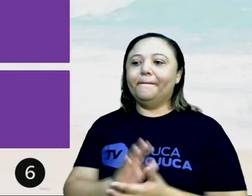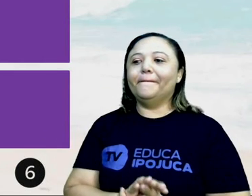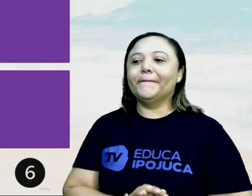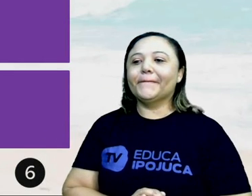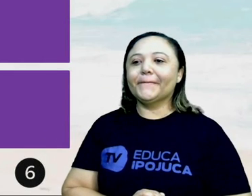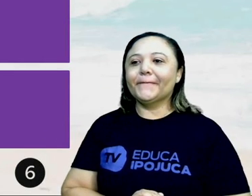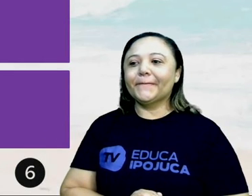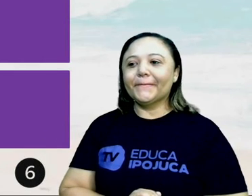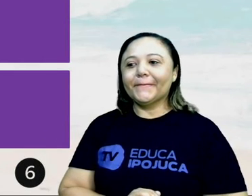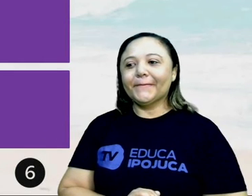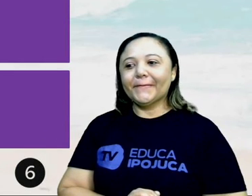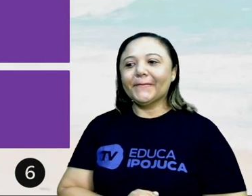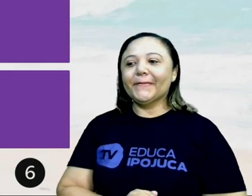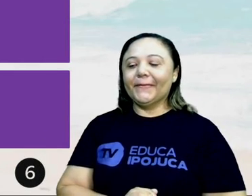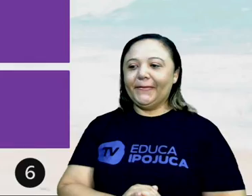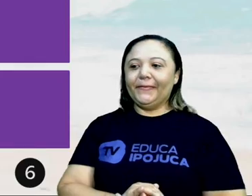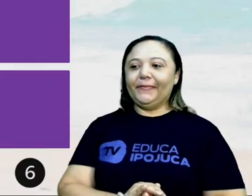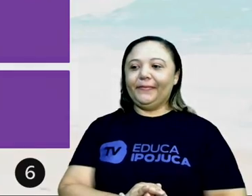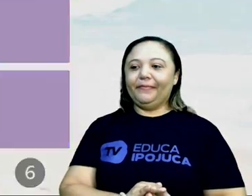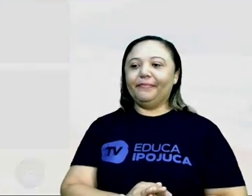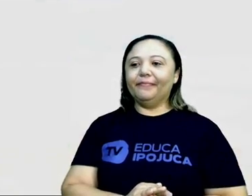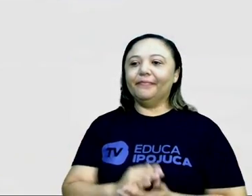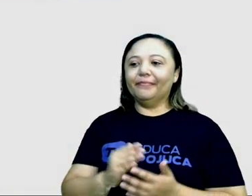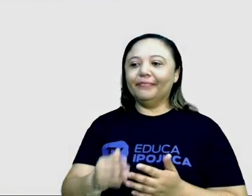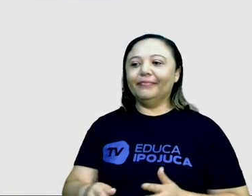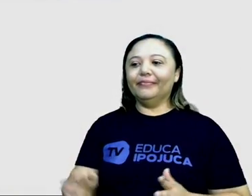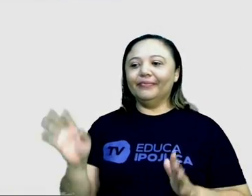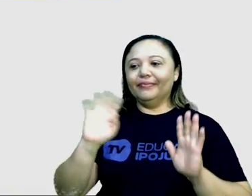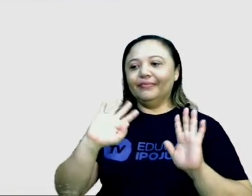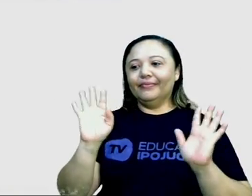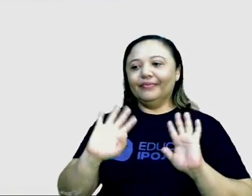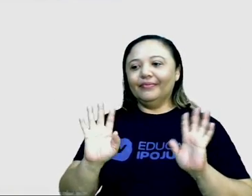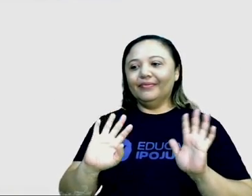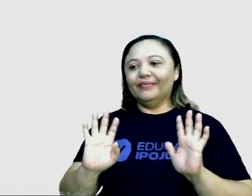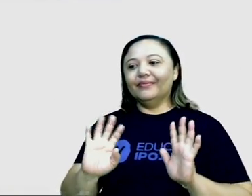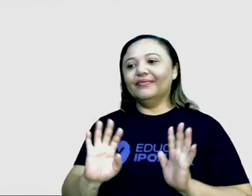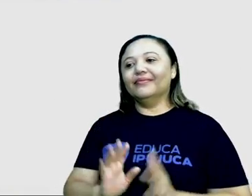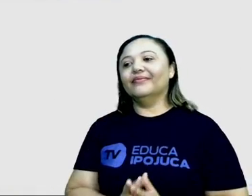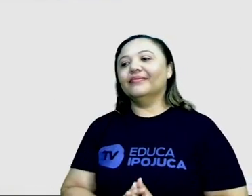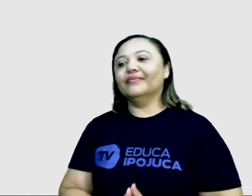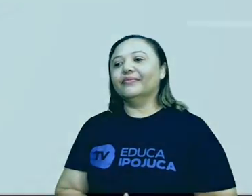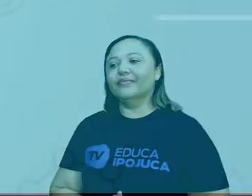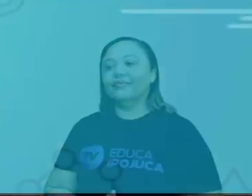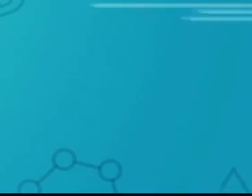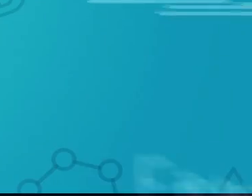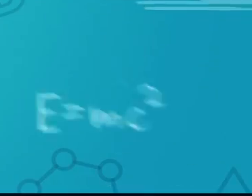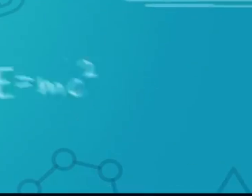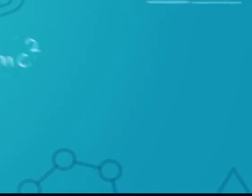Estão preparados? Então, abração e até a próxima aula. Tchau, tchau.